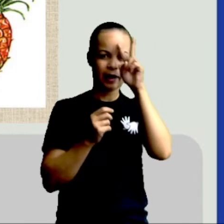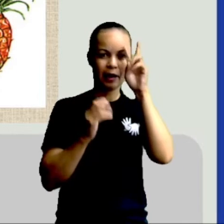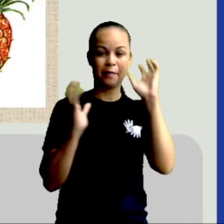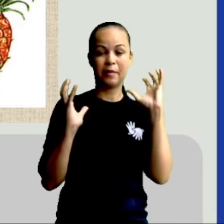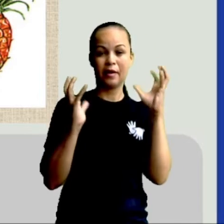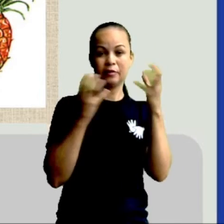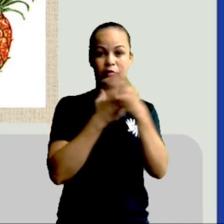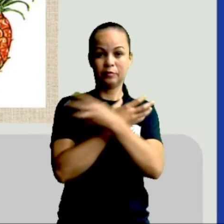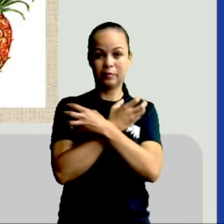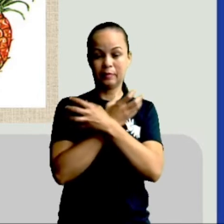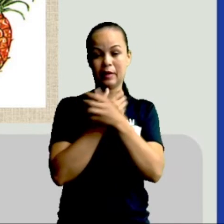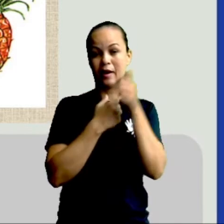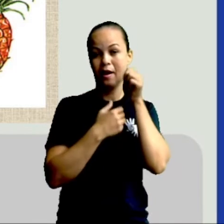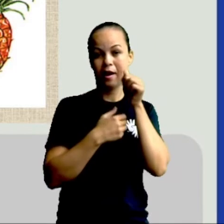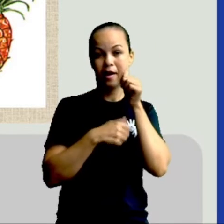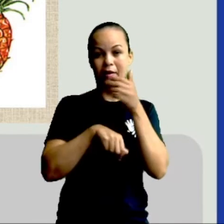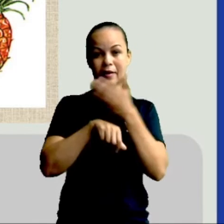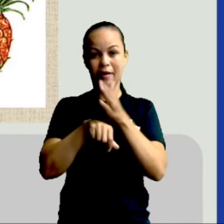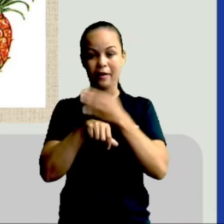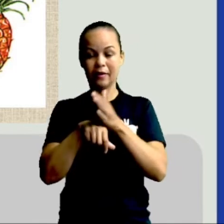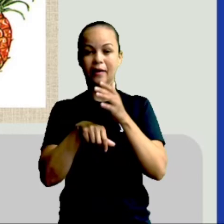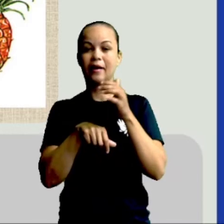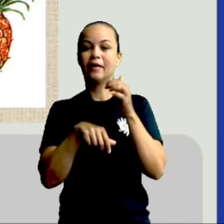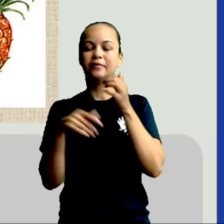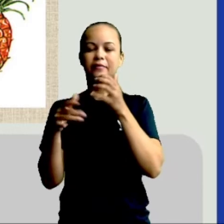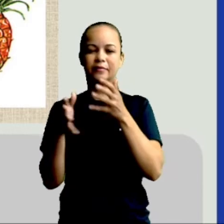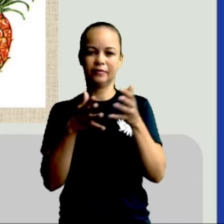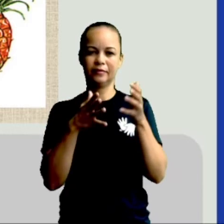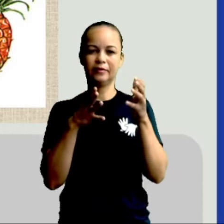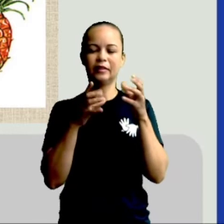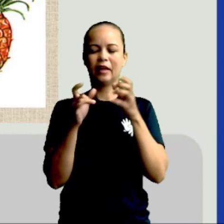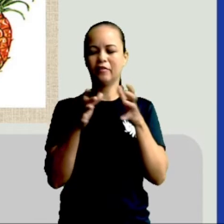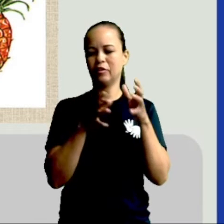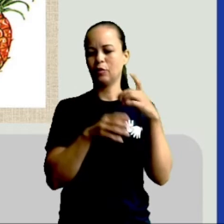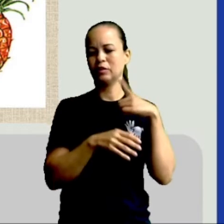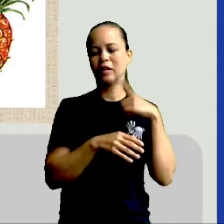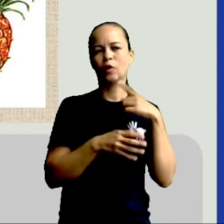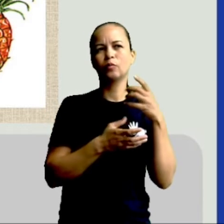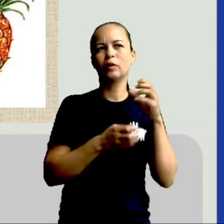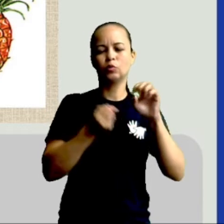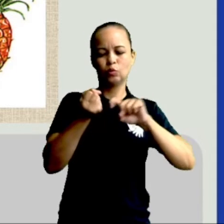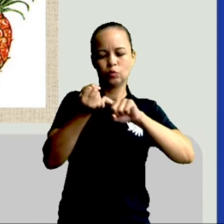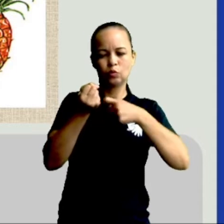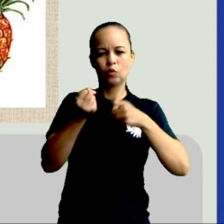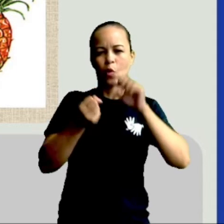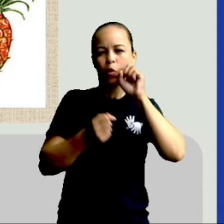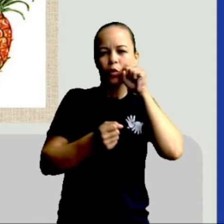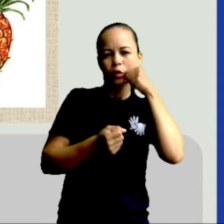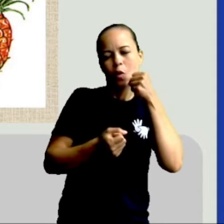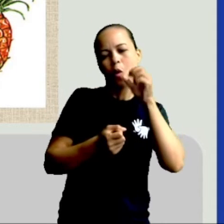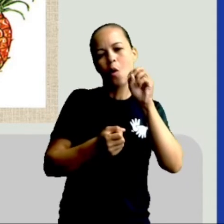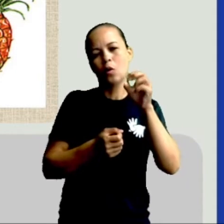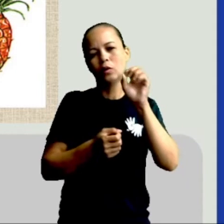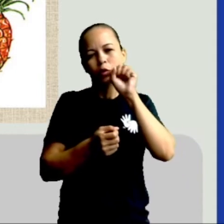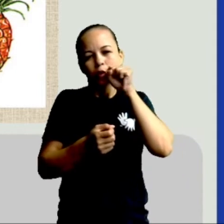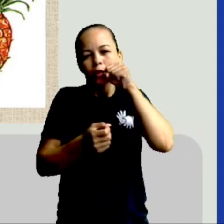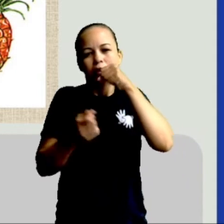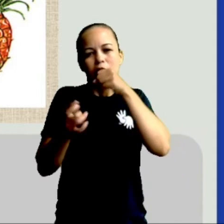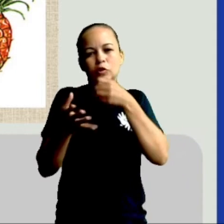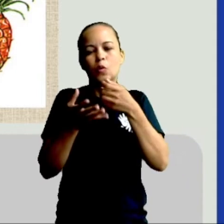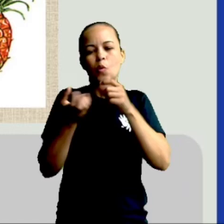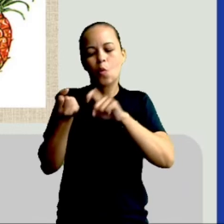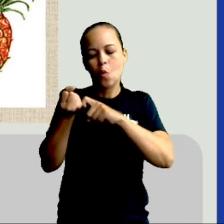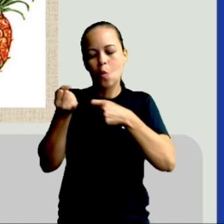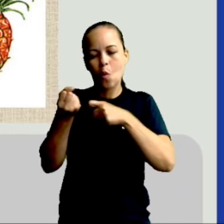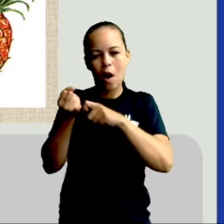consumindo um pseudofruto. Quando você está lá tomando aquele suco de caju, quando você está lá chupando o caju, você está nada